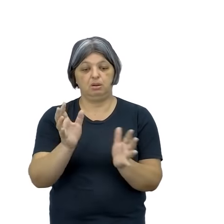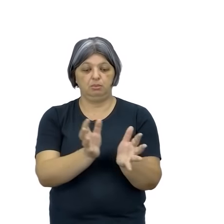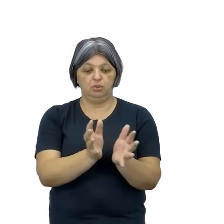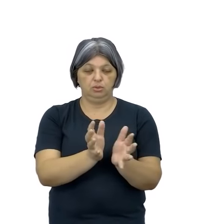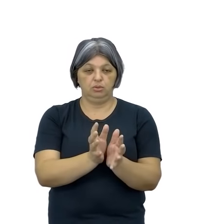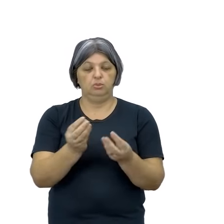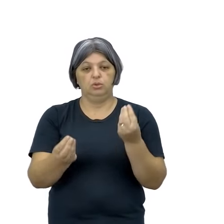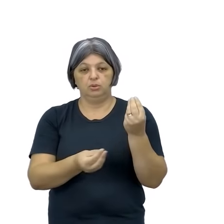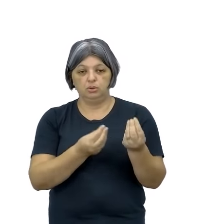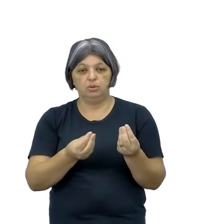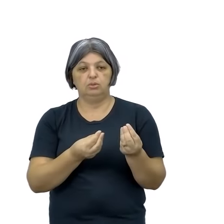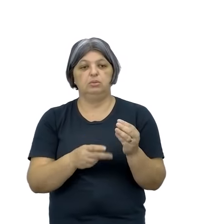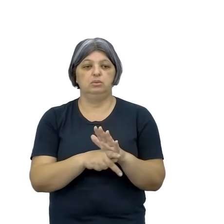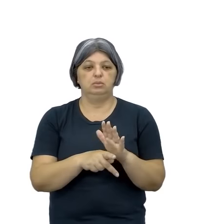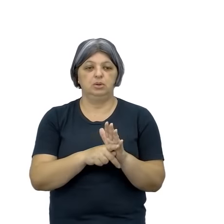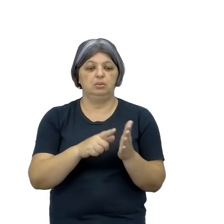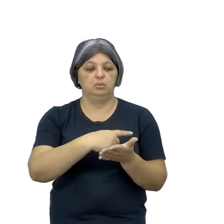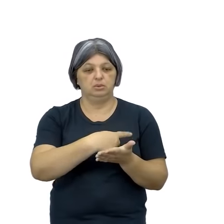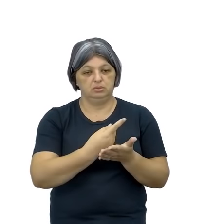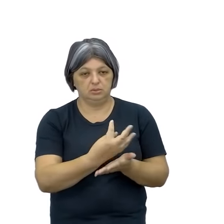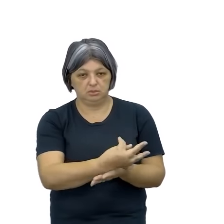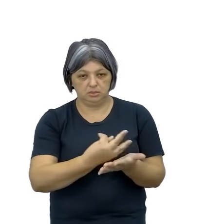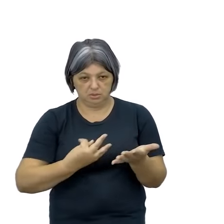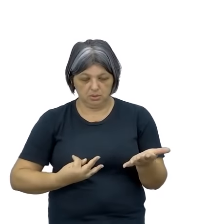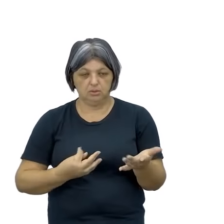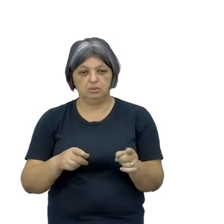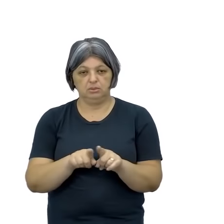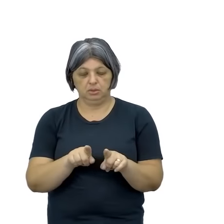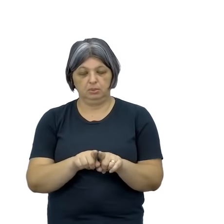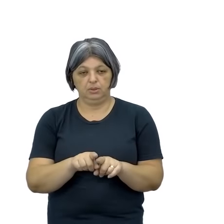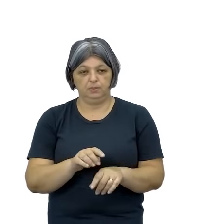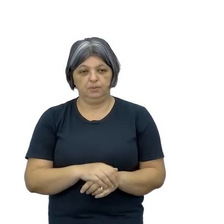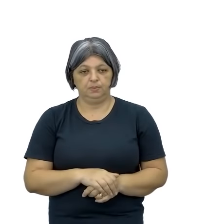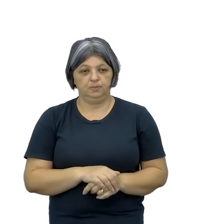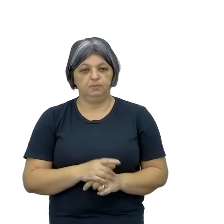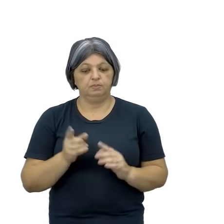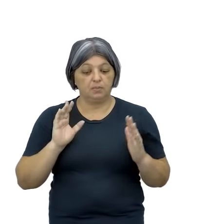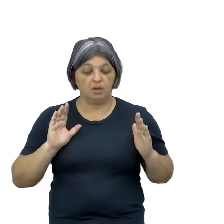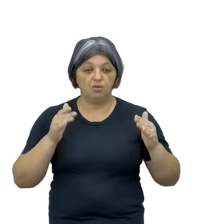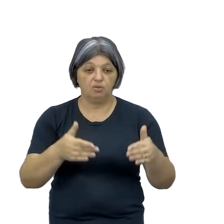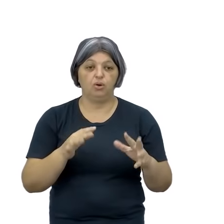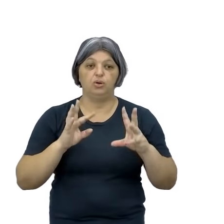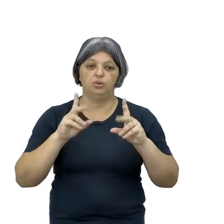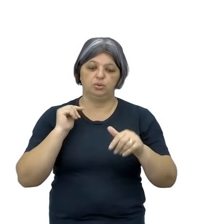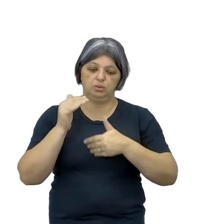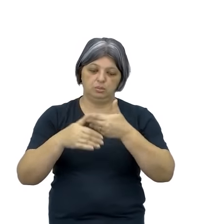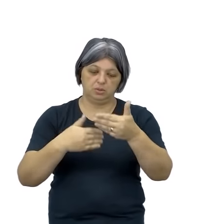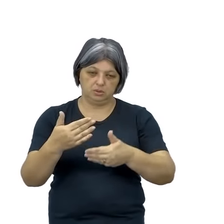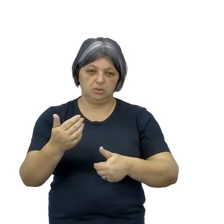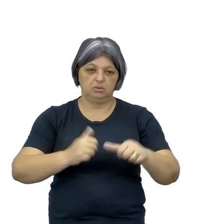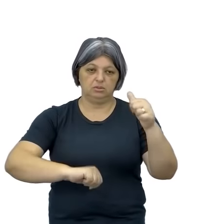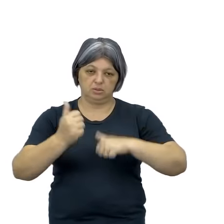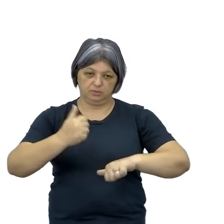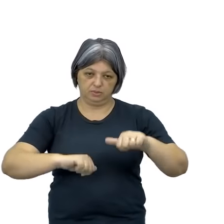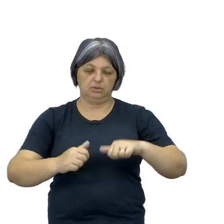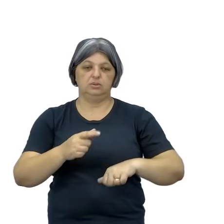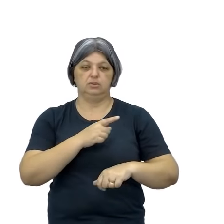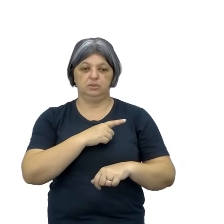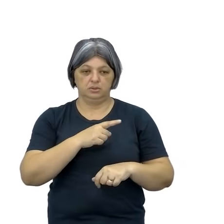seleção dos gêneros textuais, né? Então, de certa maneira, ele está ali focado em todo esse processo de avaliação. Existem